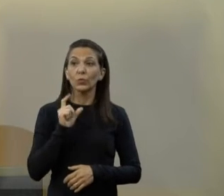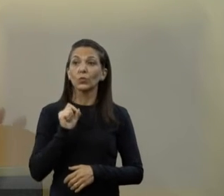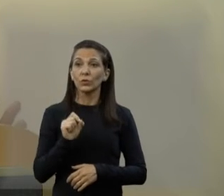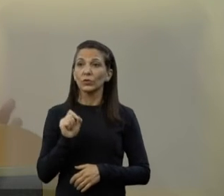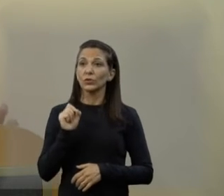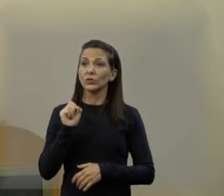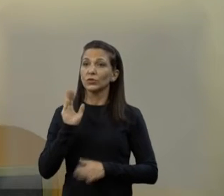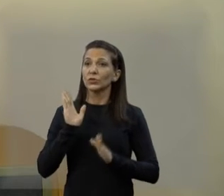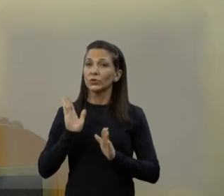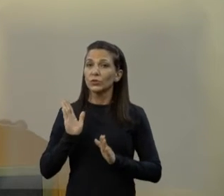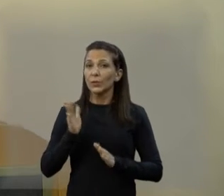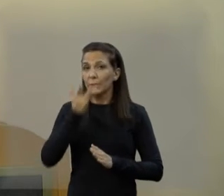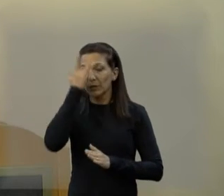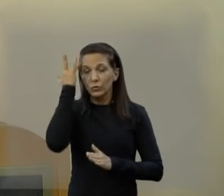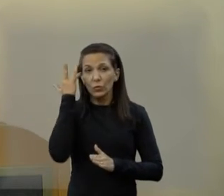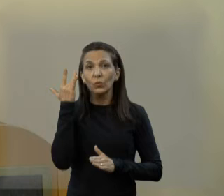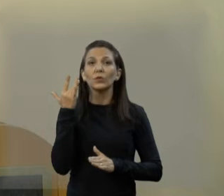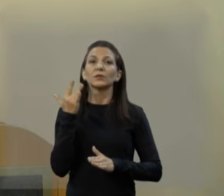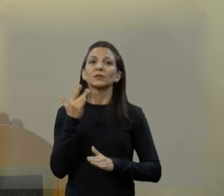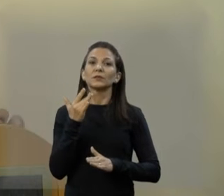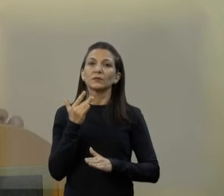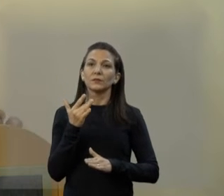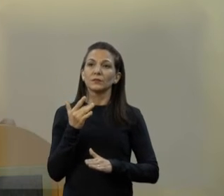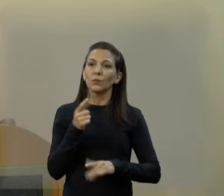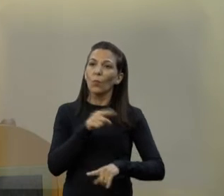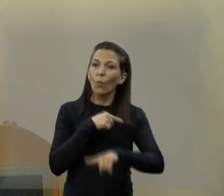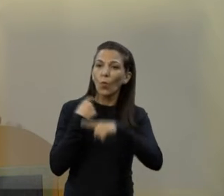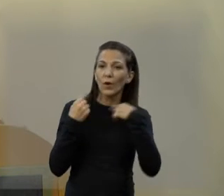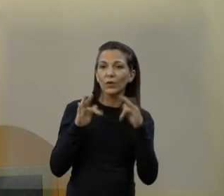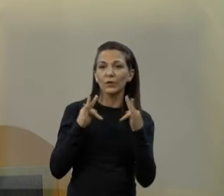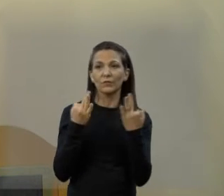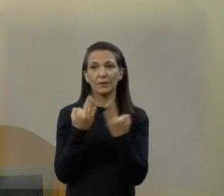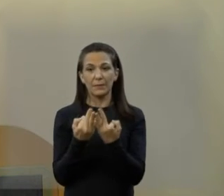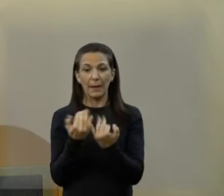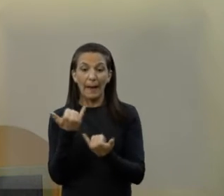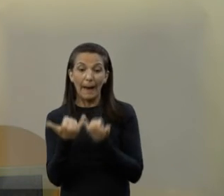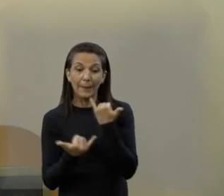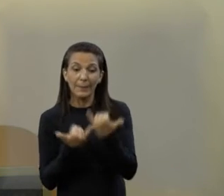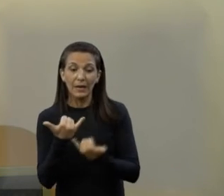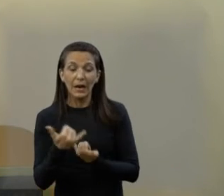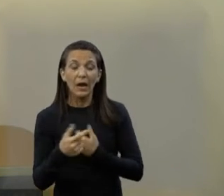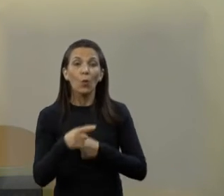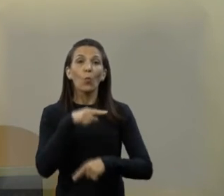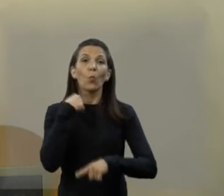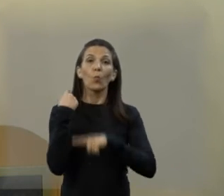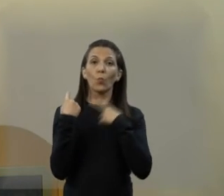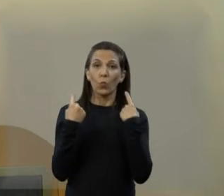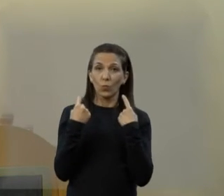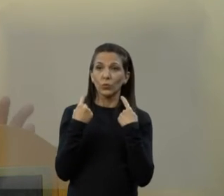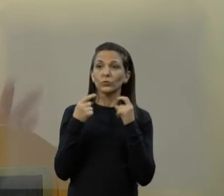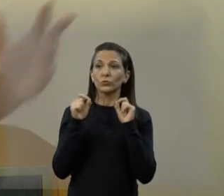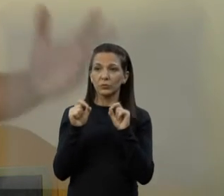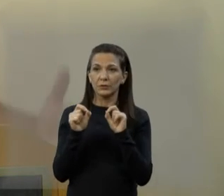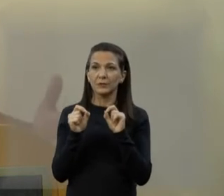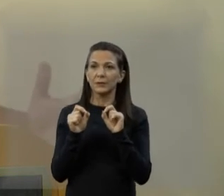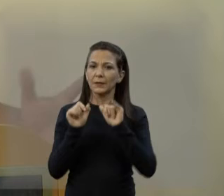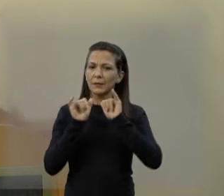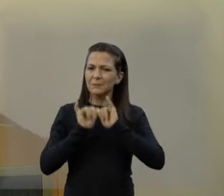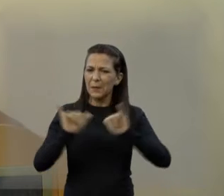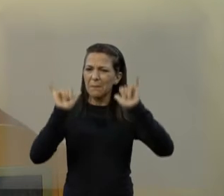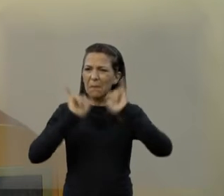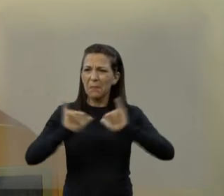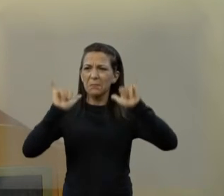vários a perderam seus entes queridos brincar com a morte a fazer